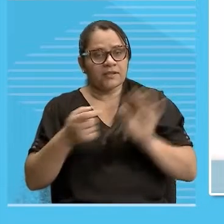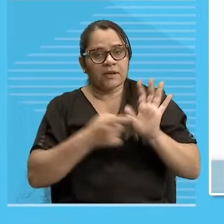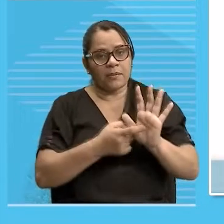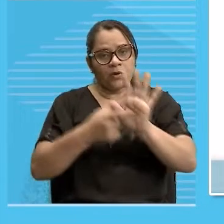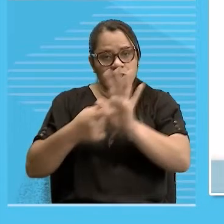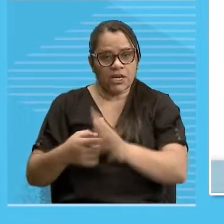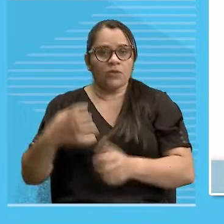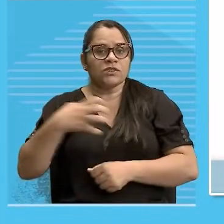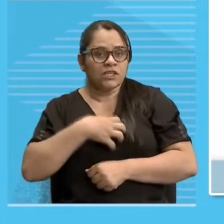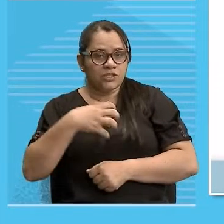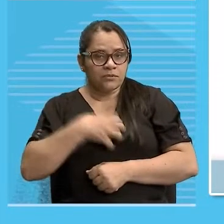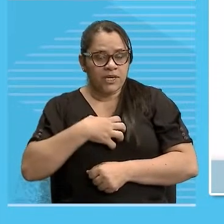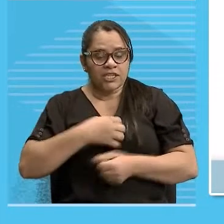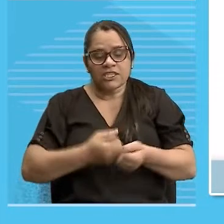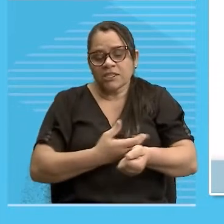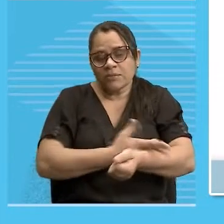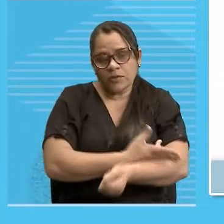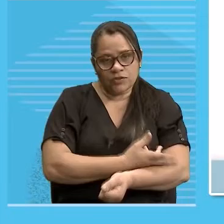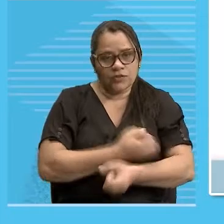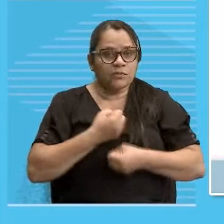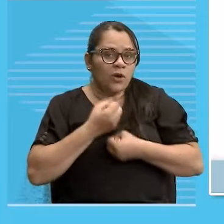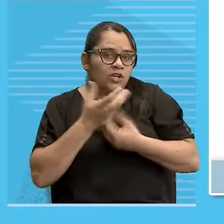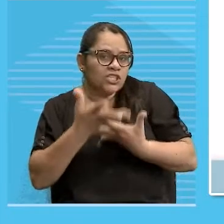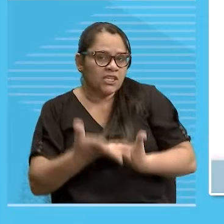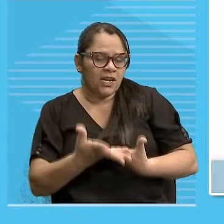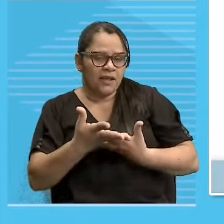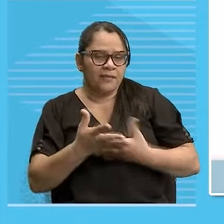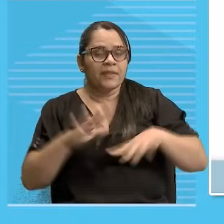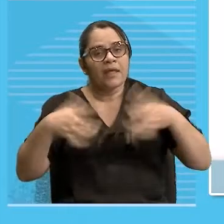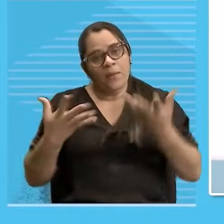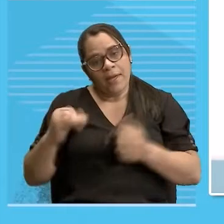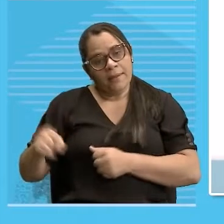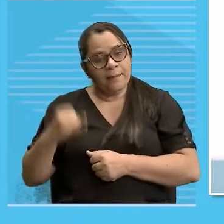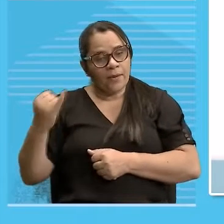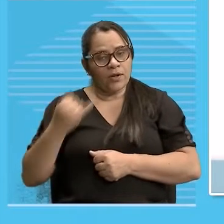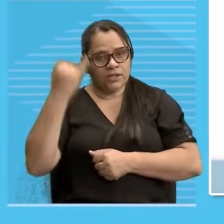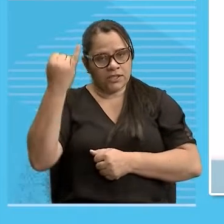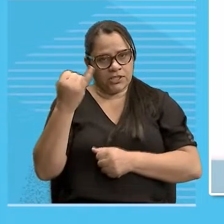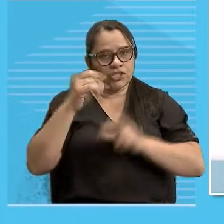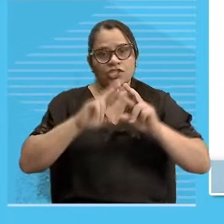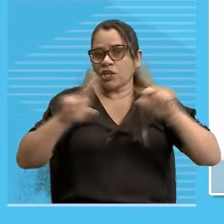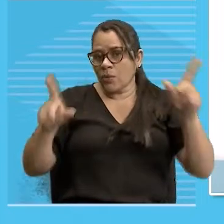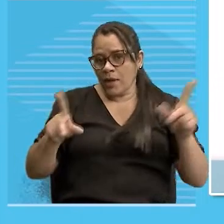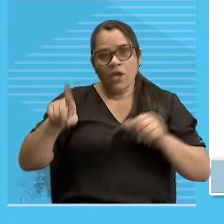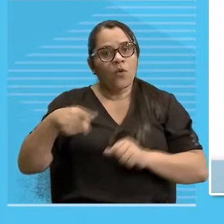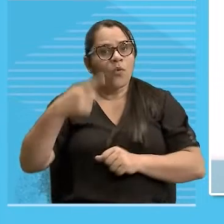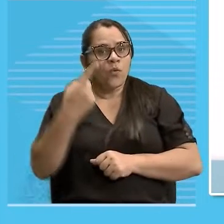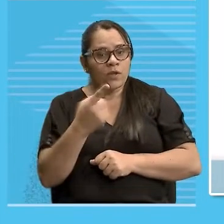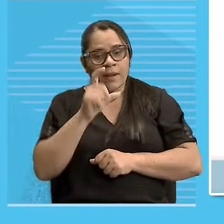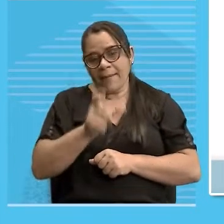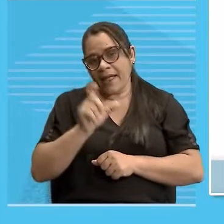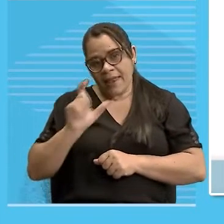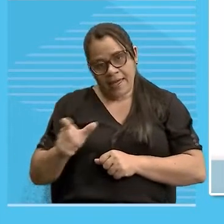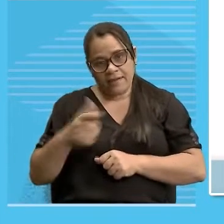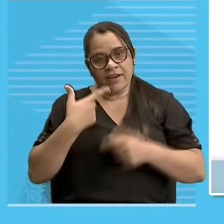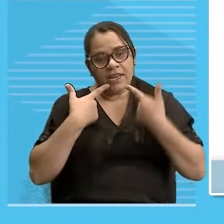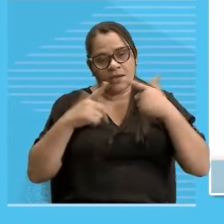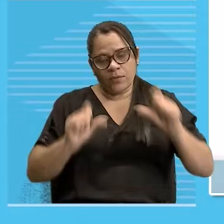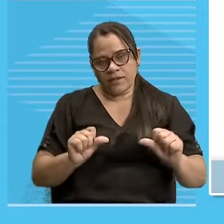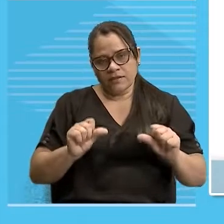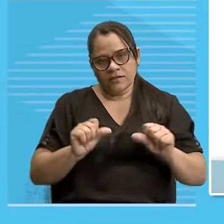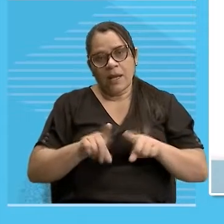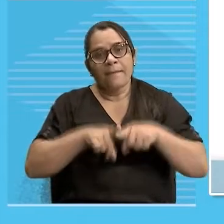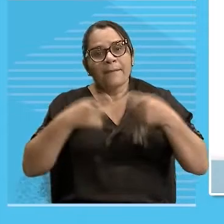esses sentimentos e emoções. Então, ela é fundamental para isso. Não é que seja o único recurso linguístico capaz de, mas